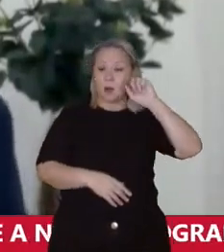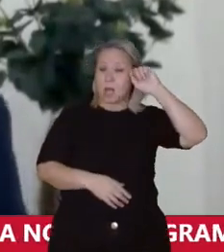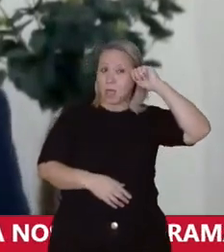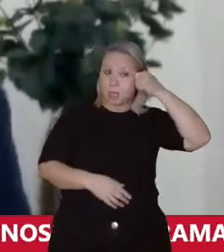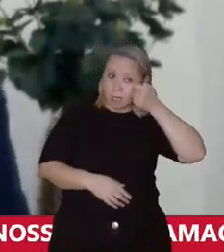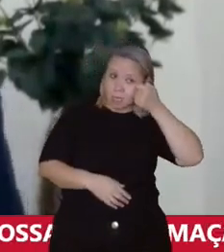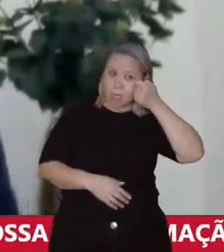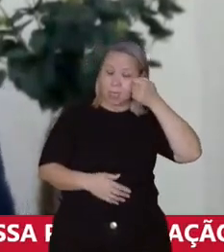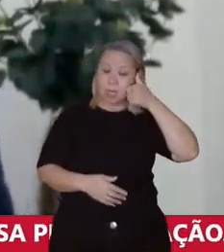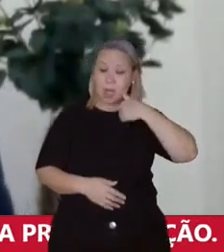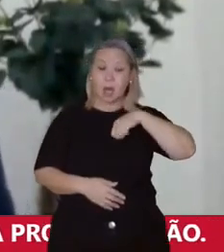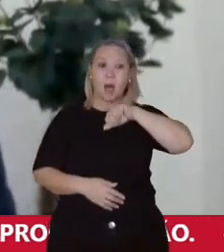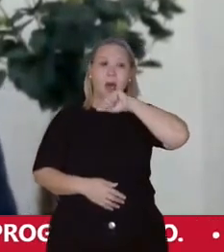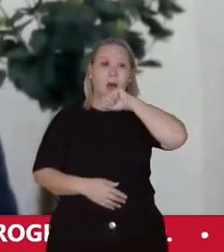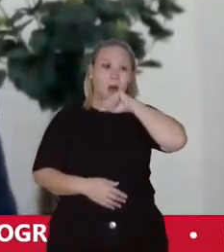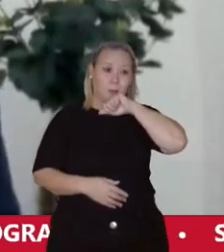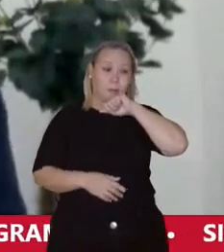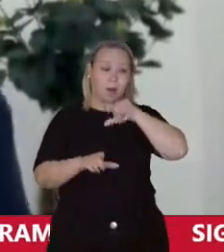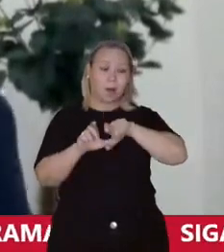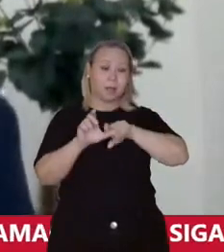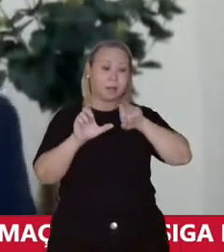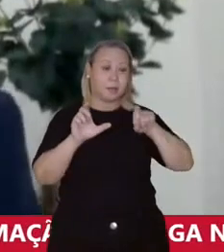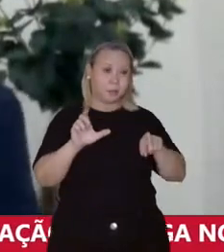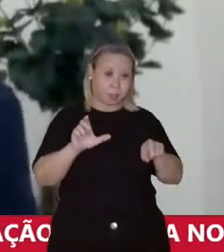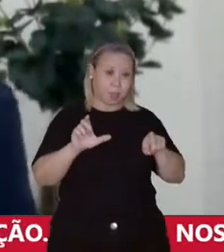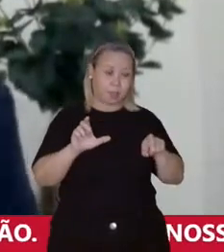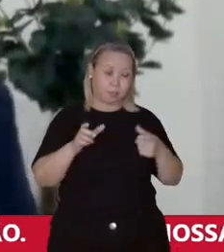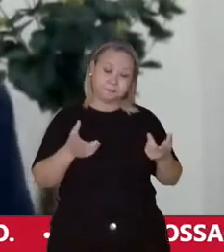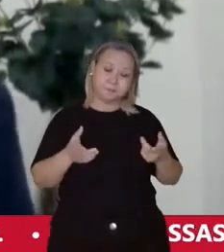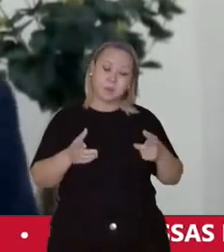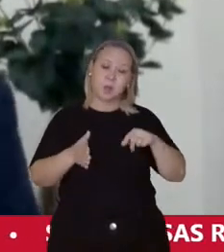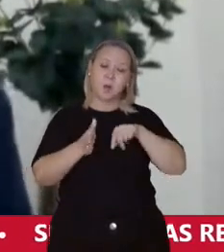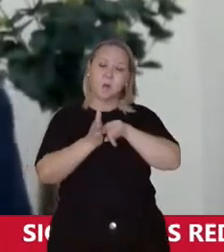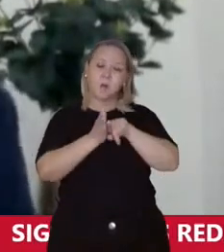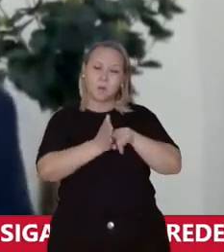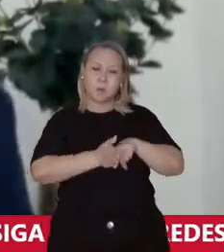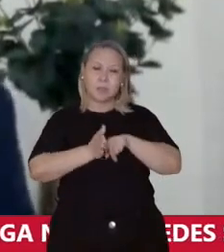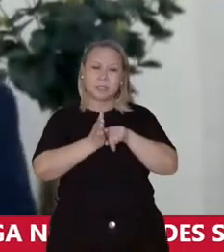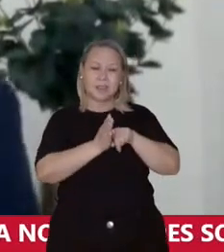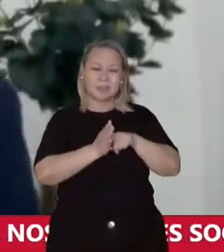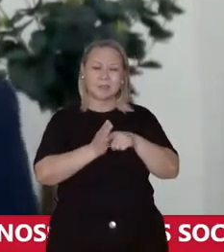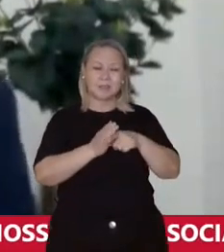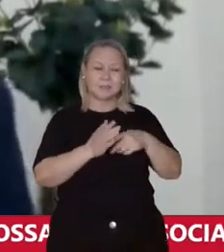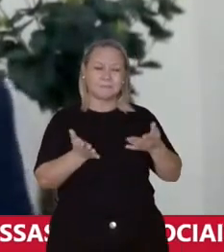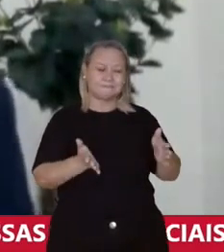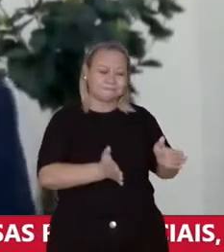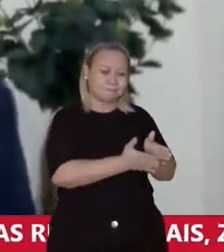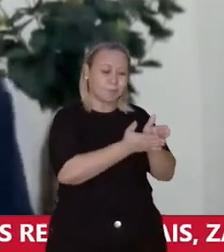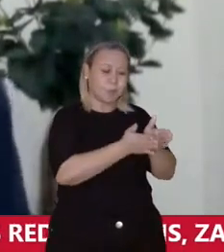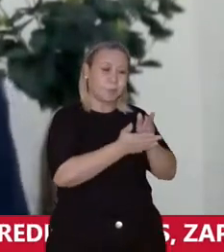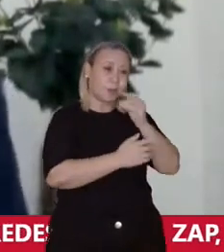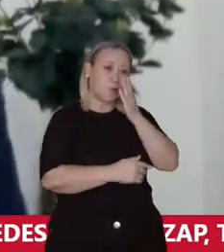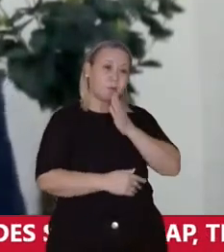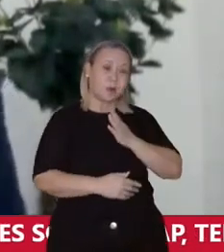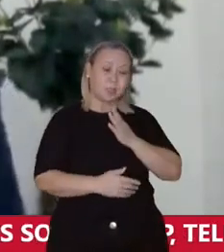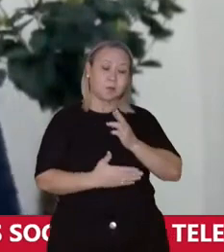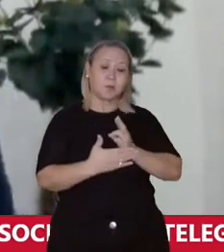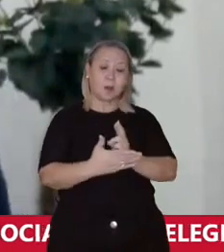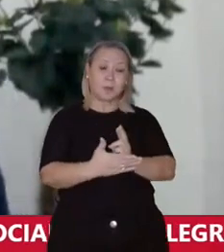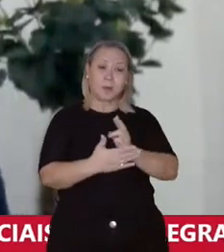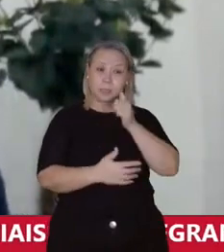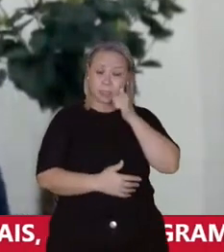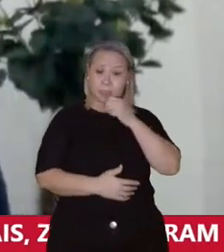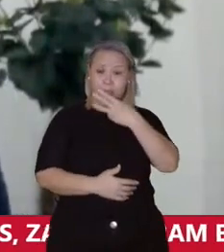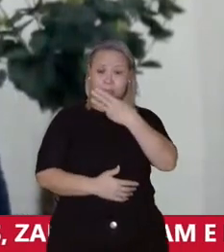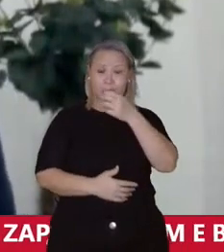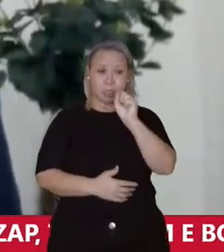mãe solo, que hoje, pela estatística da extrema pobreza no Brasil, elas representam